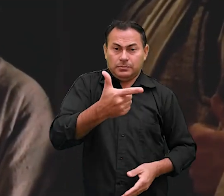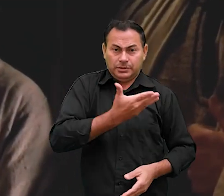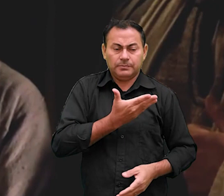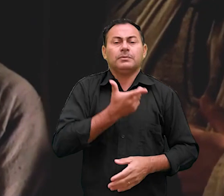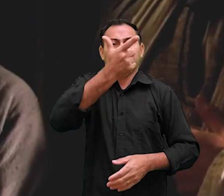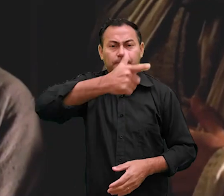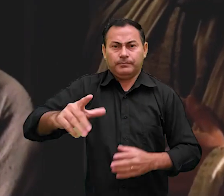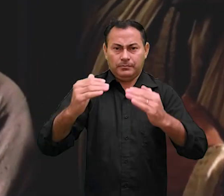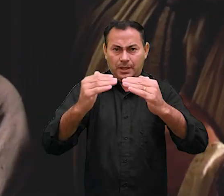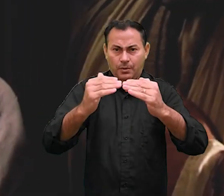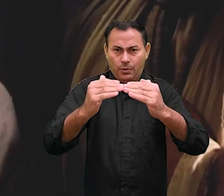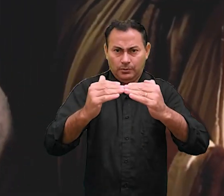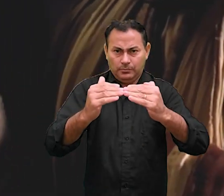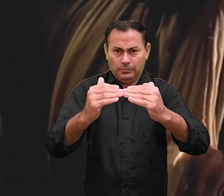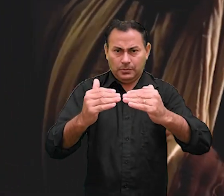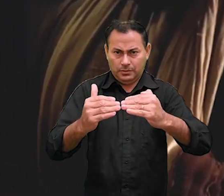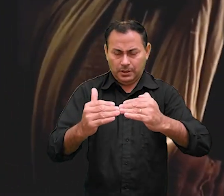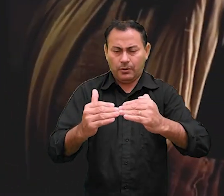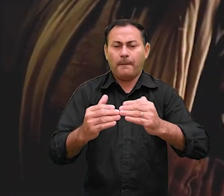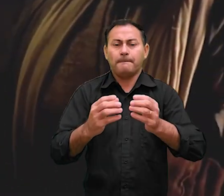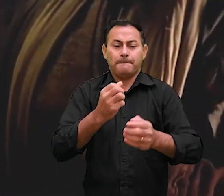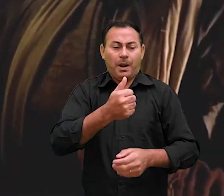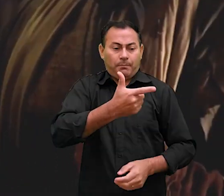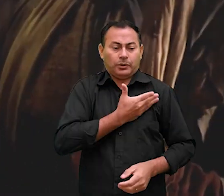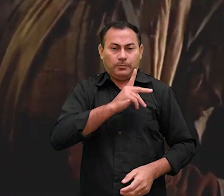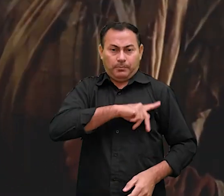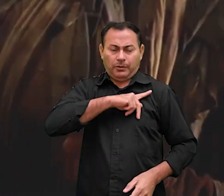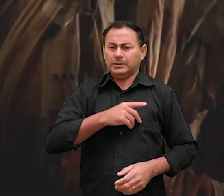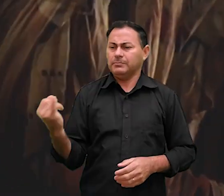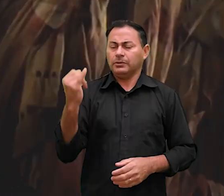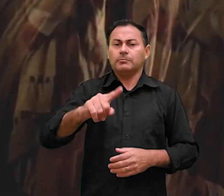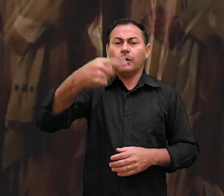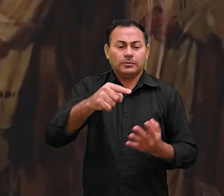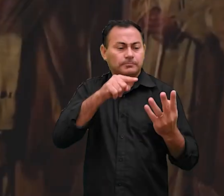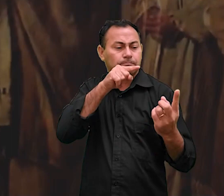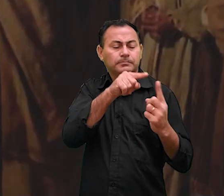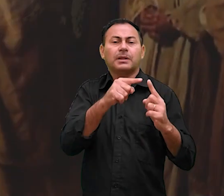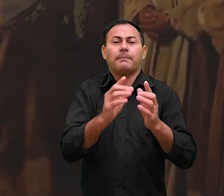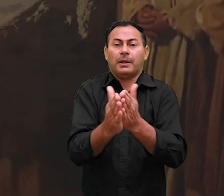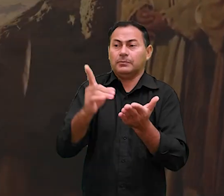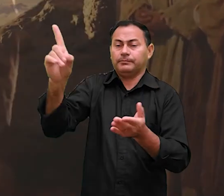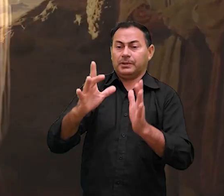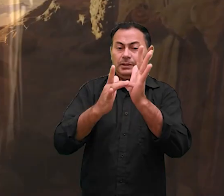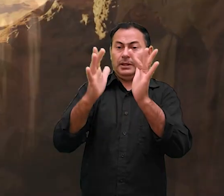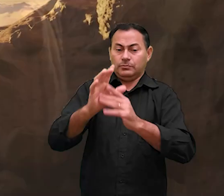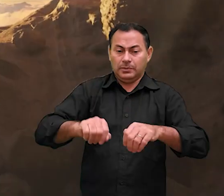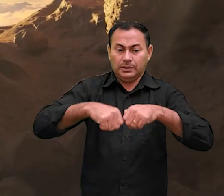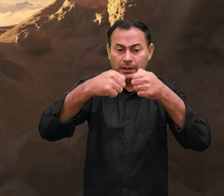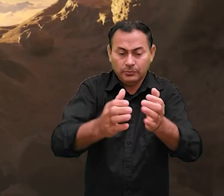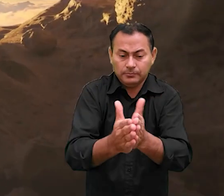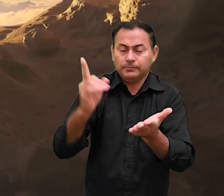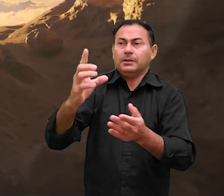discípulos. Novamente, de acordo com o apóstolo Paulo, o próximo e muito importante propósito da Bíblia é: Deus nos deu a